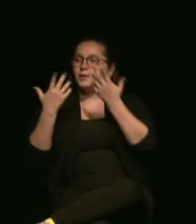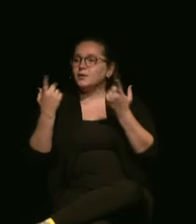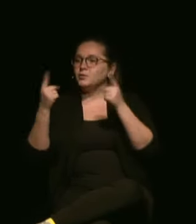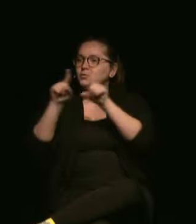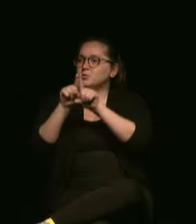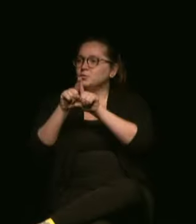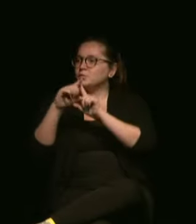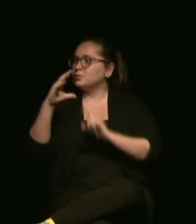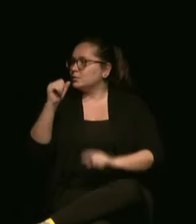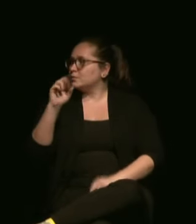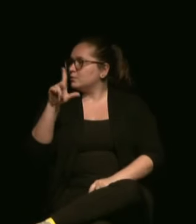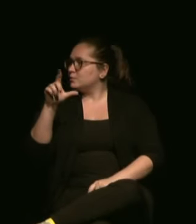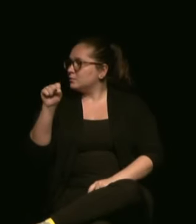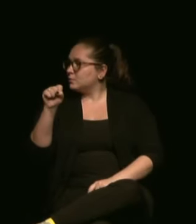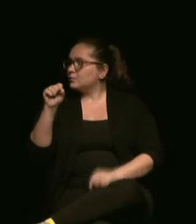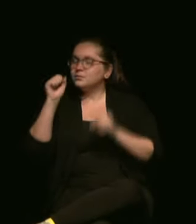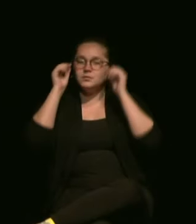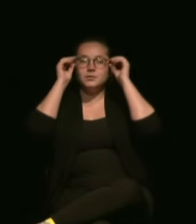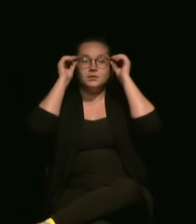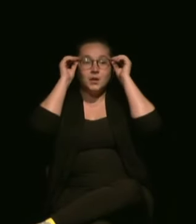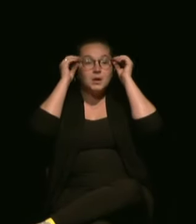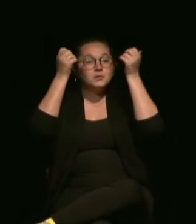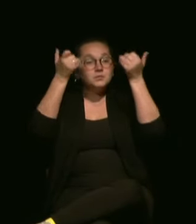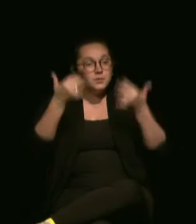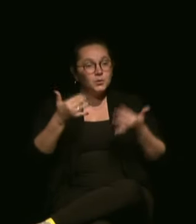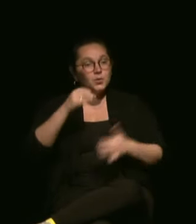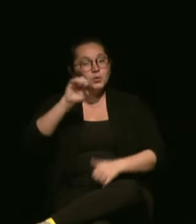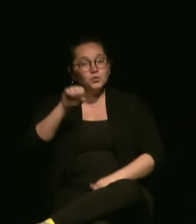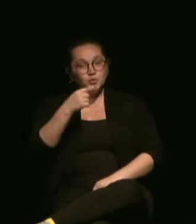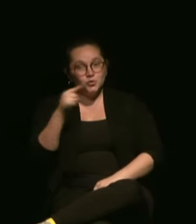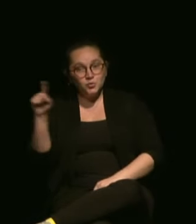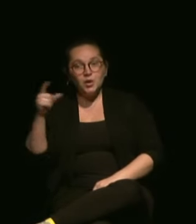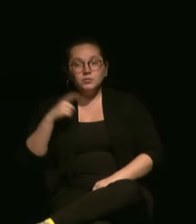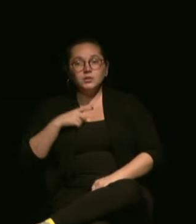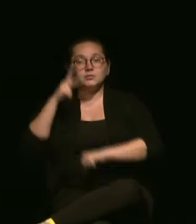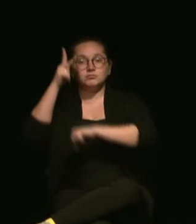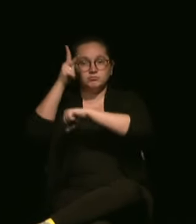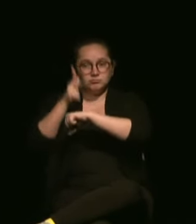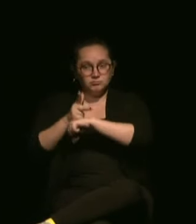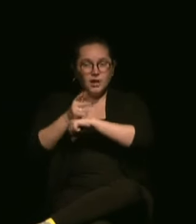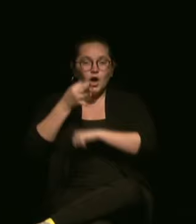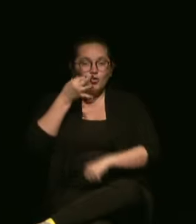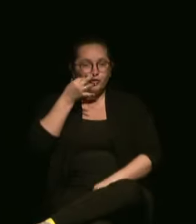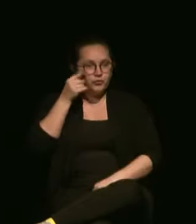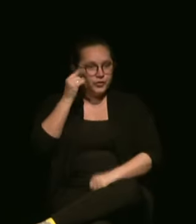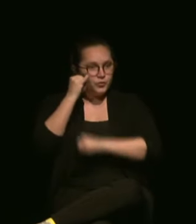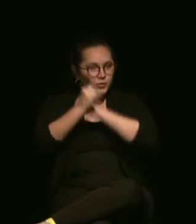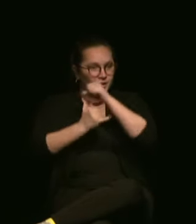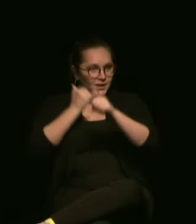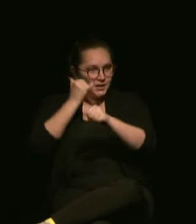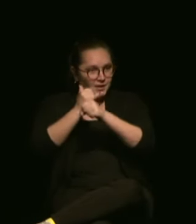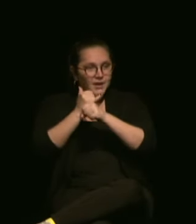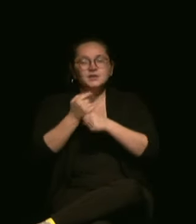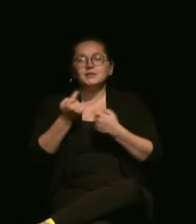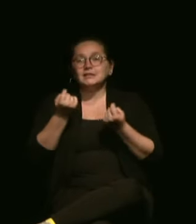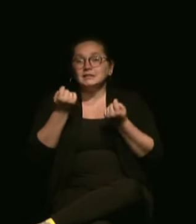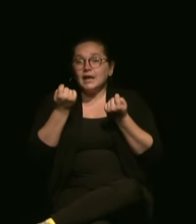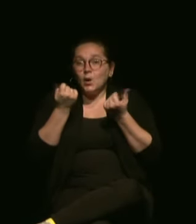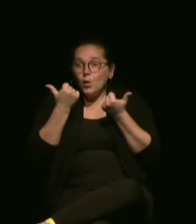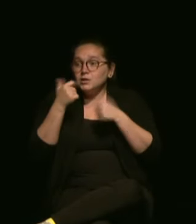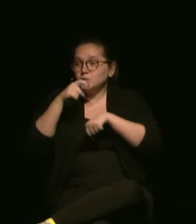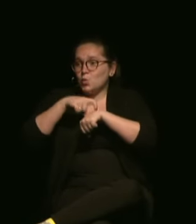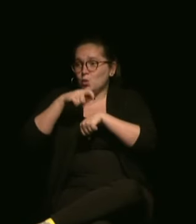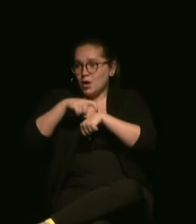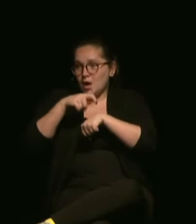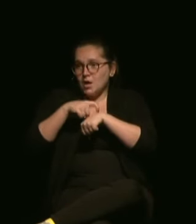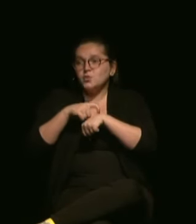com Carlinhos. É o seguinte, como o João mencionou, a gente está fazendo a transmissão ao vivo. Já estamos perto de esgotar o horário,